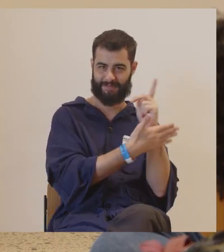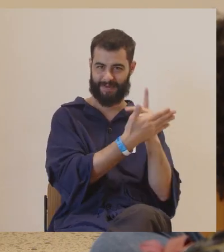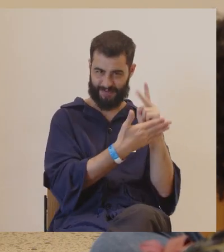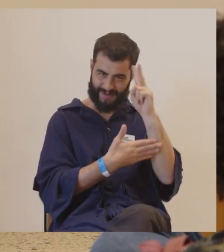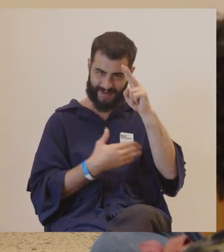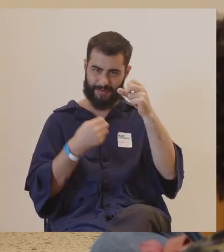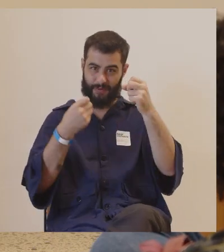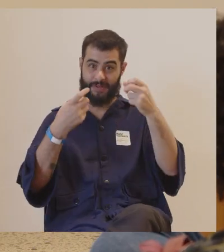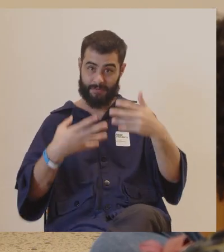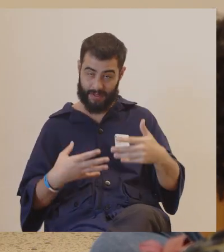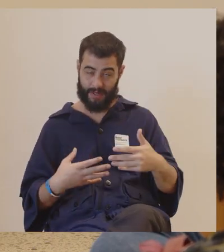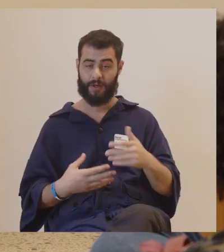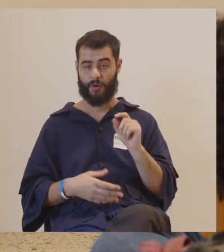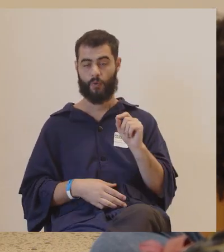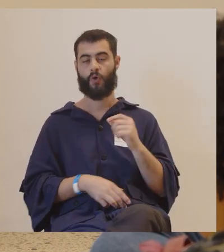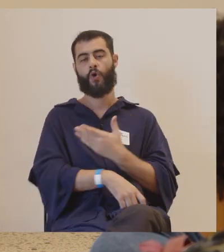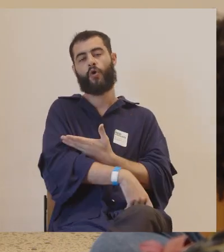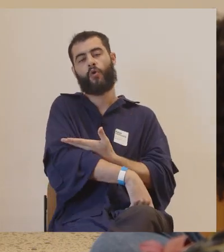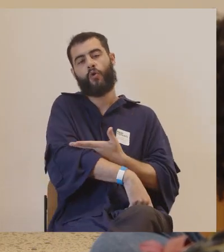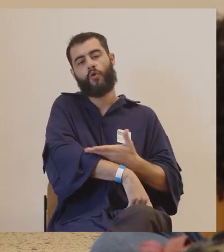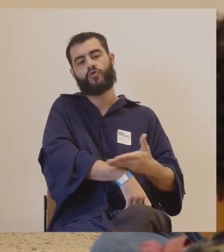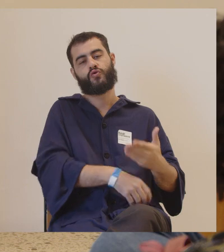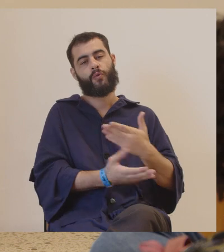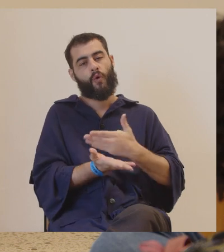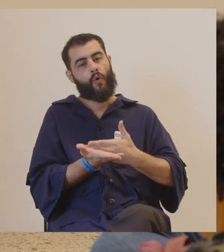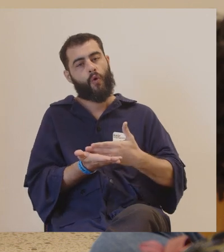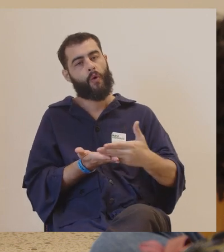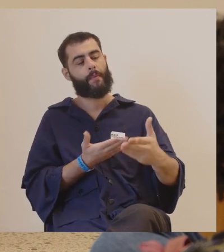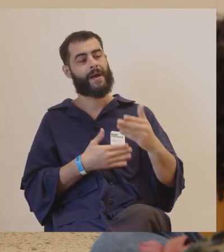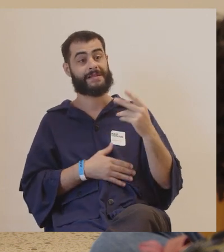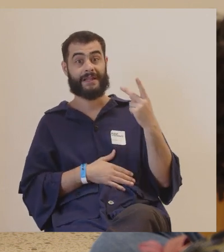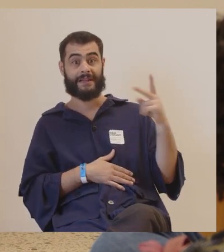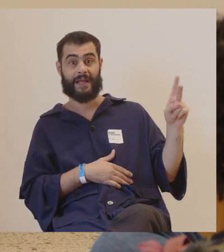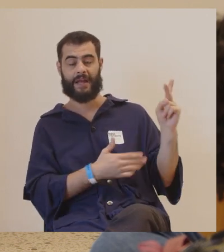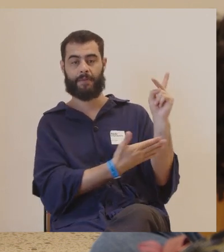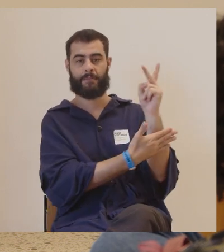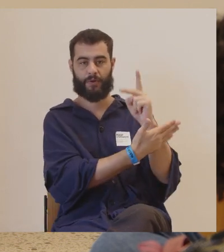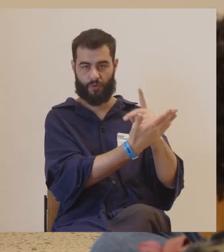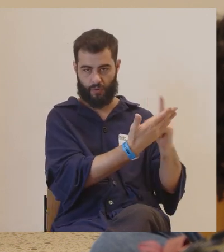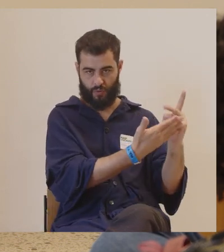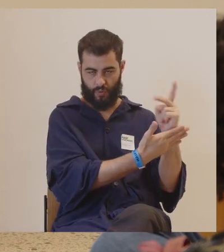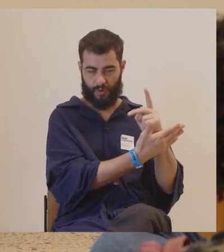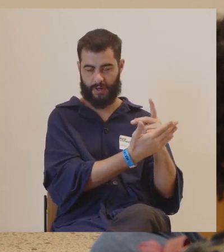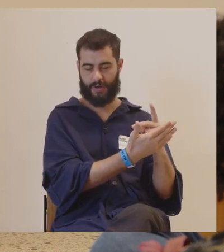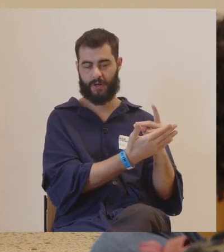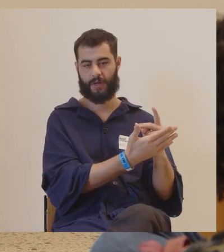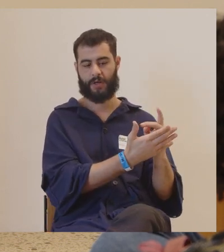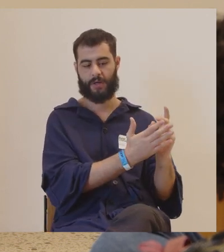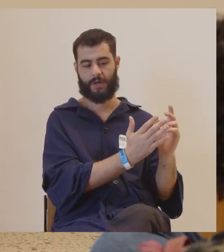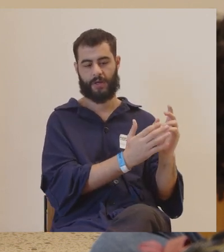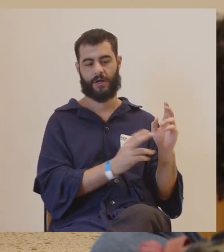prática impressionista de pintura como uma espécie de... como é que a gente pode chamar? De serviço militar,